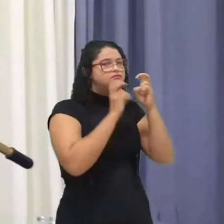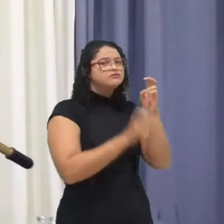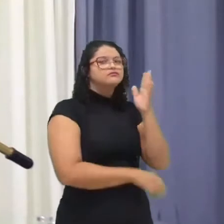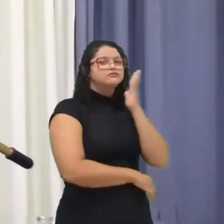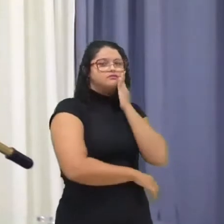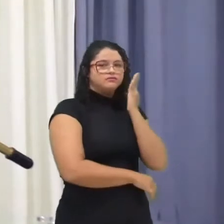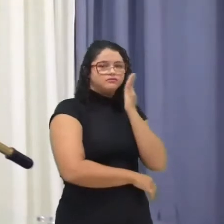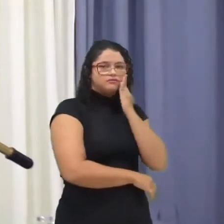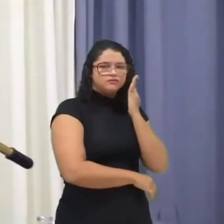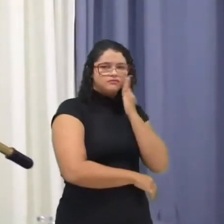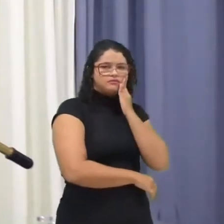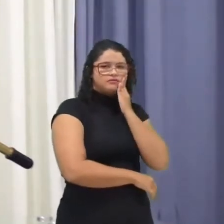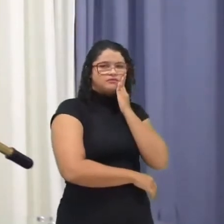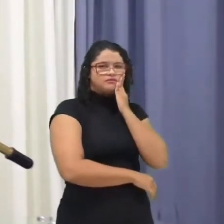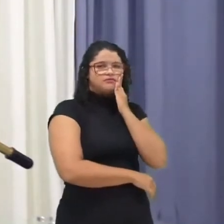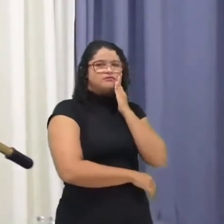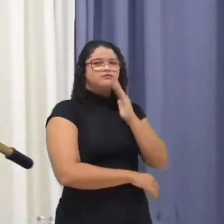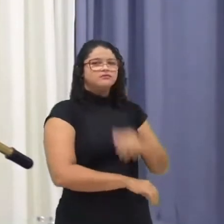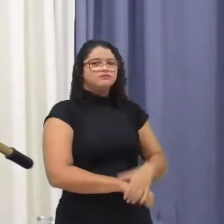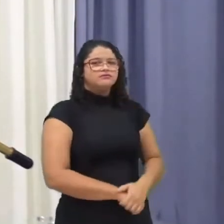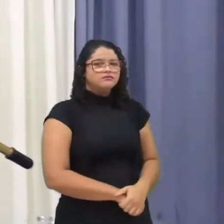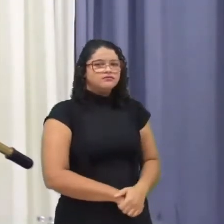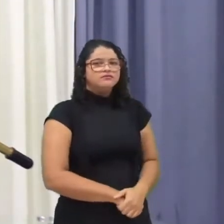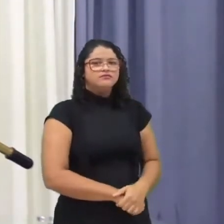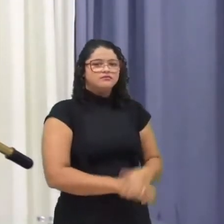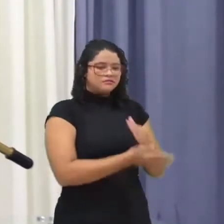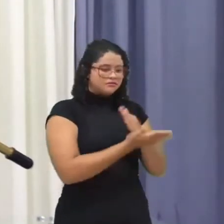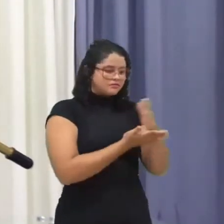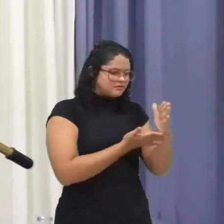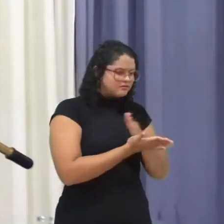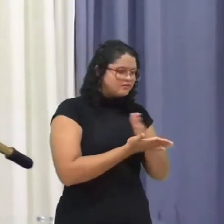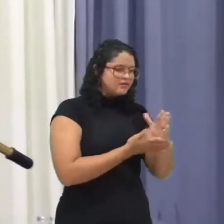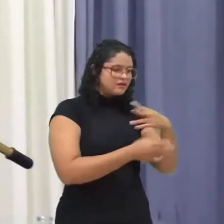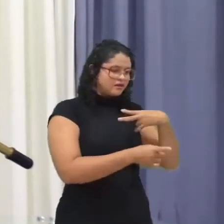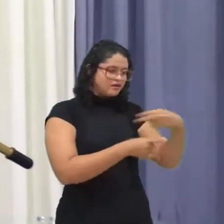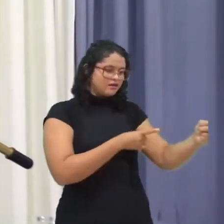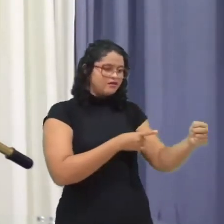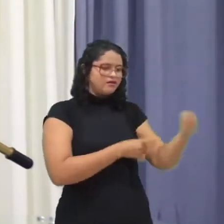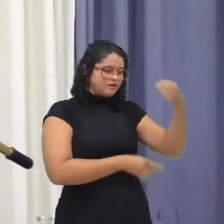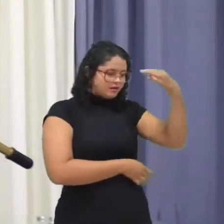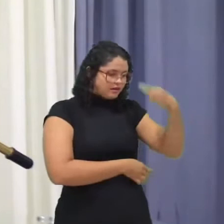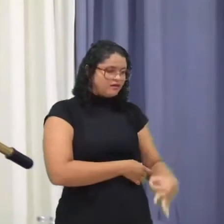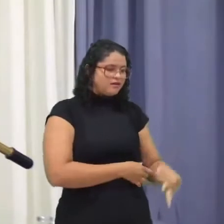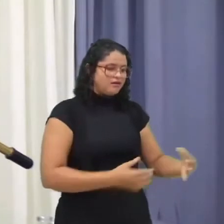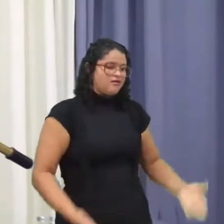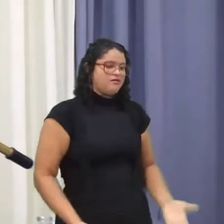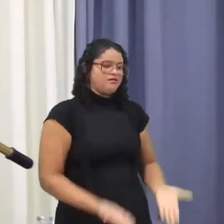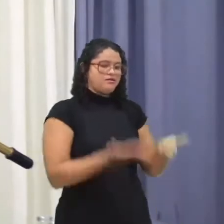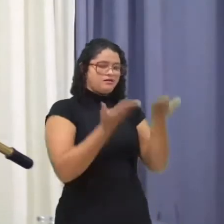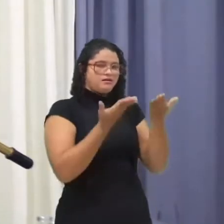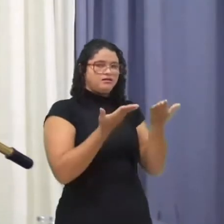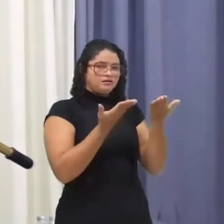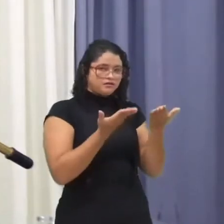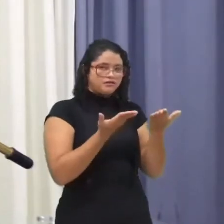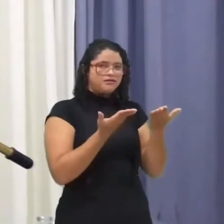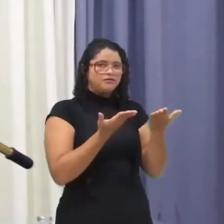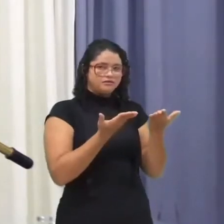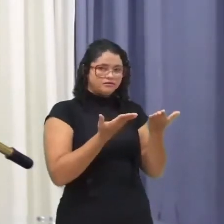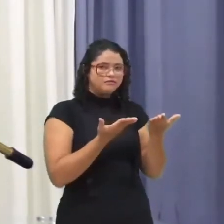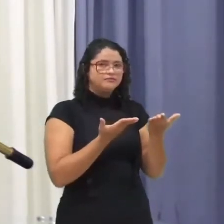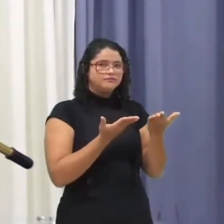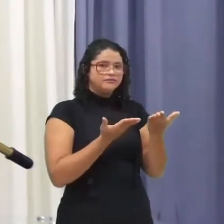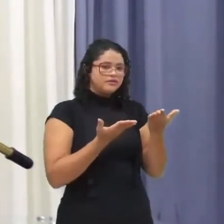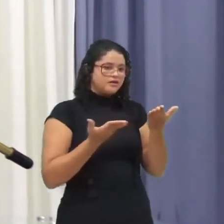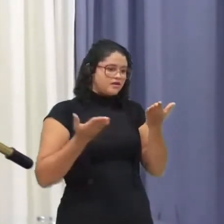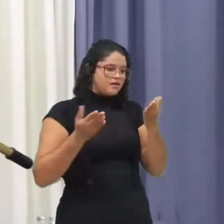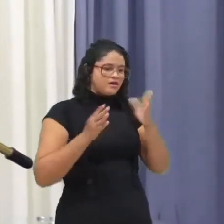à procissão triunfal com a qual uma vitória era celebrada, na qual os cativos